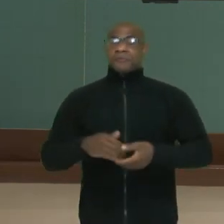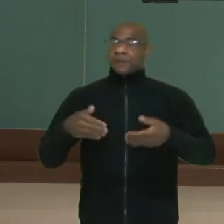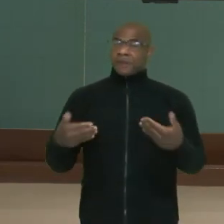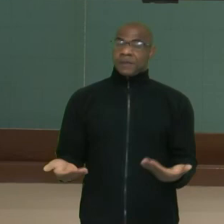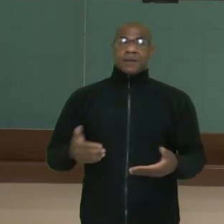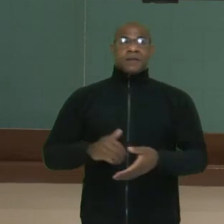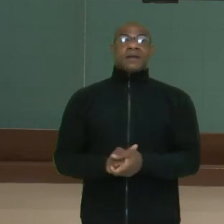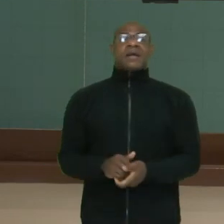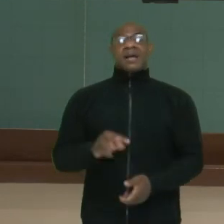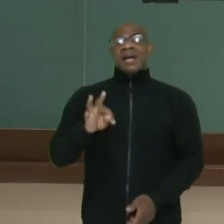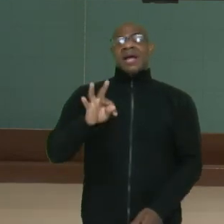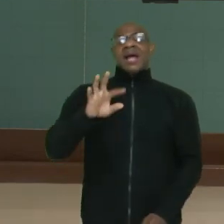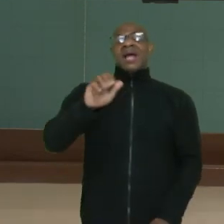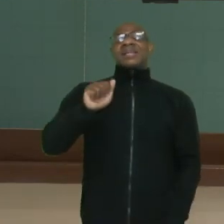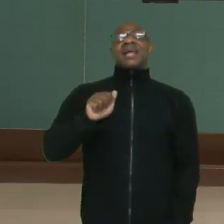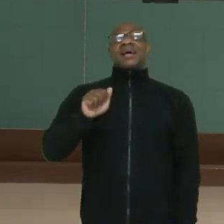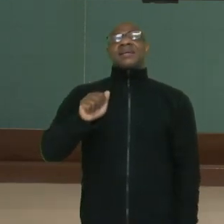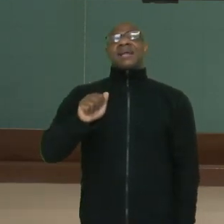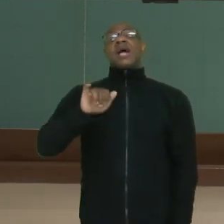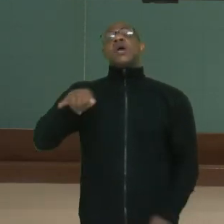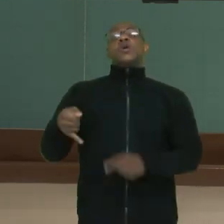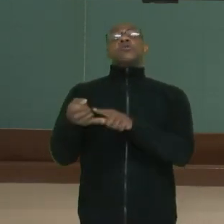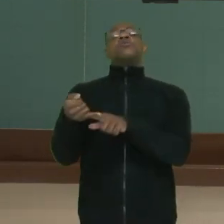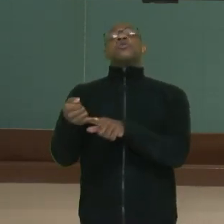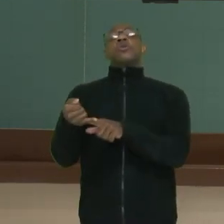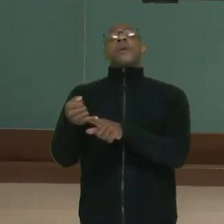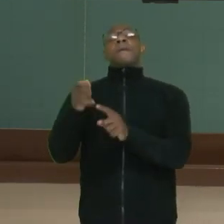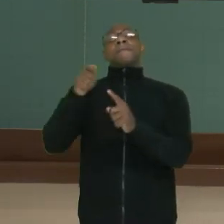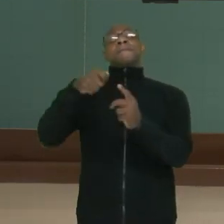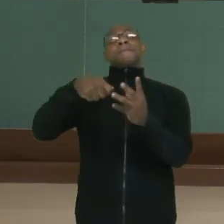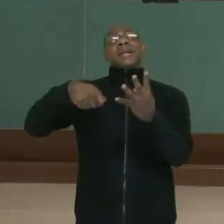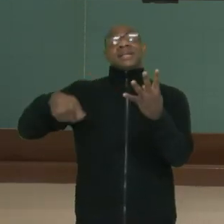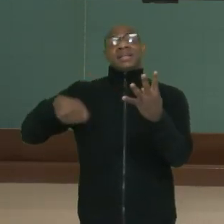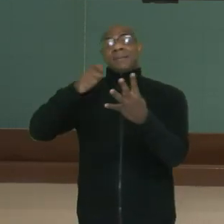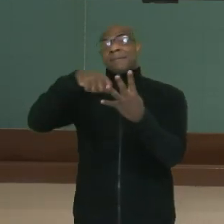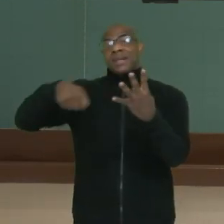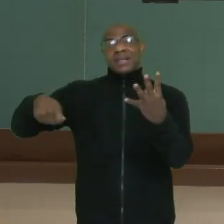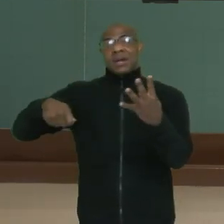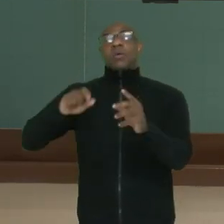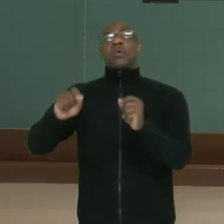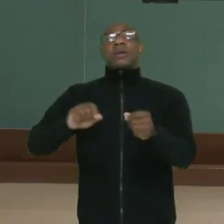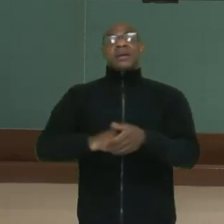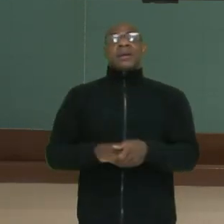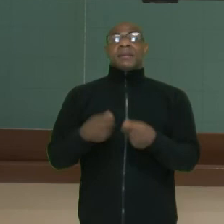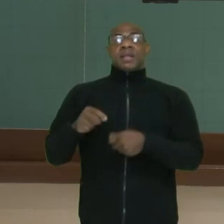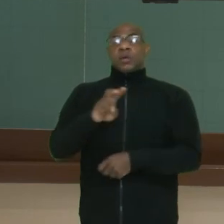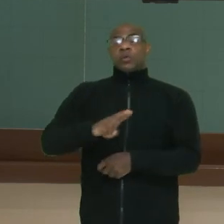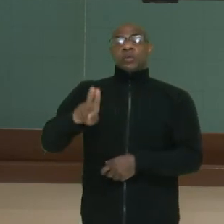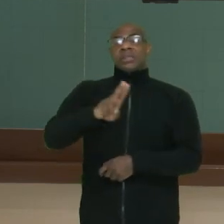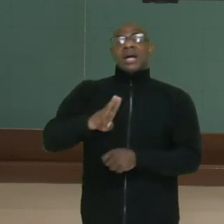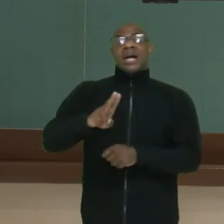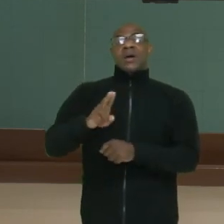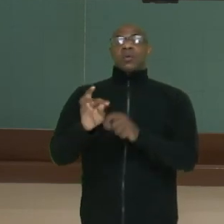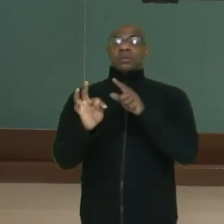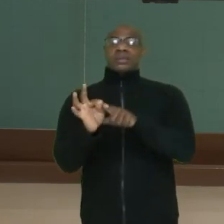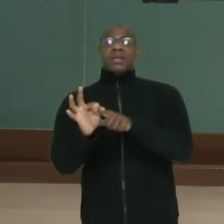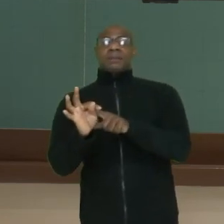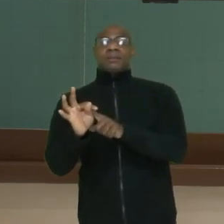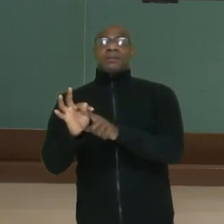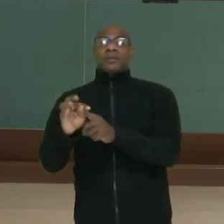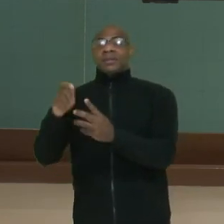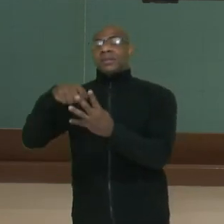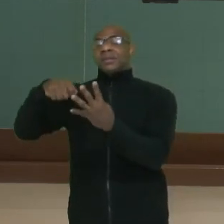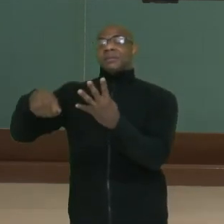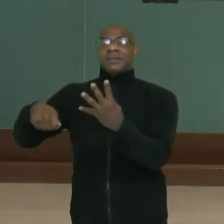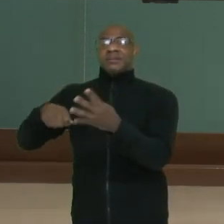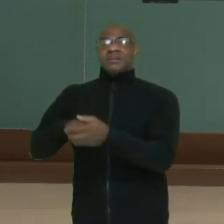a taxa de juro mensal? Então, lá vai. A taxa de juro mensal, eu preciso usar o tempo em meses. Ok? Então,